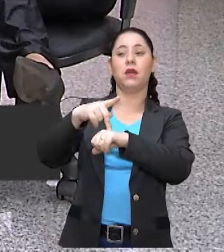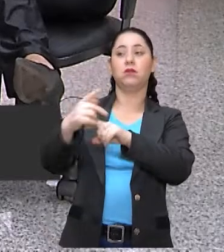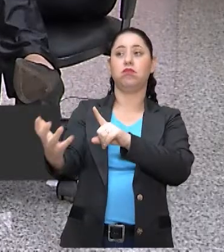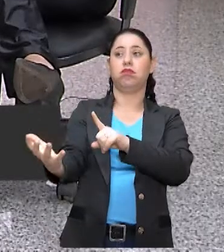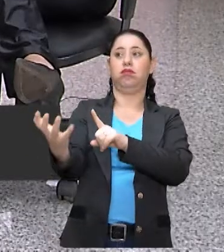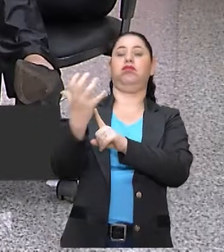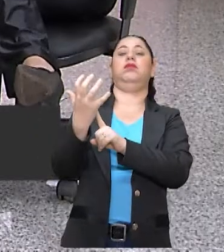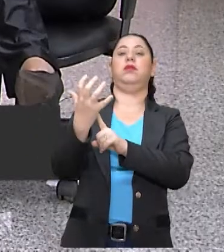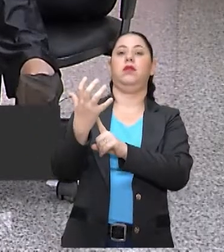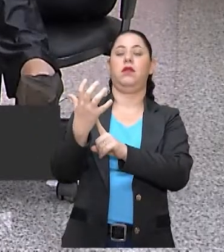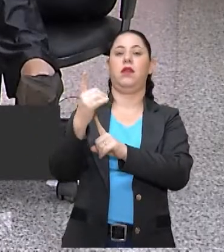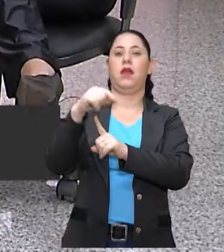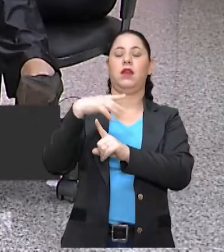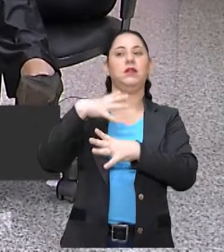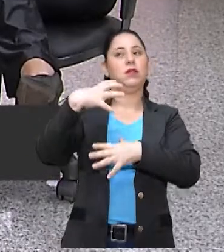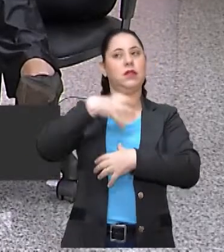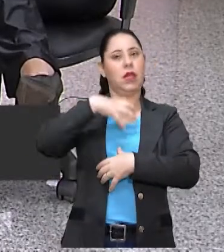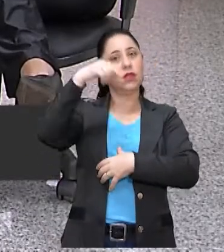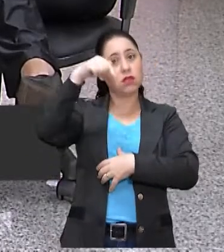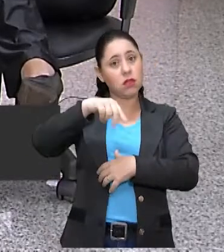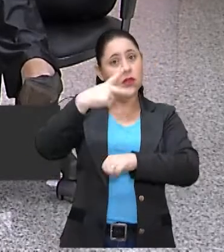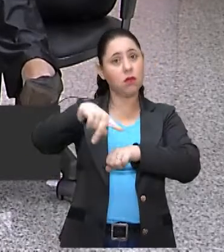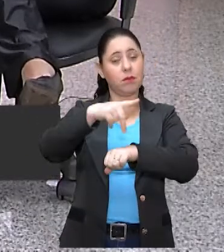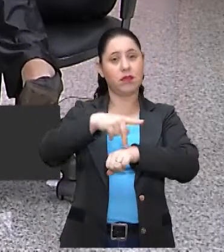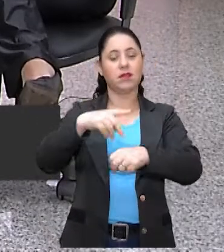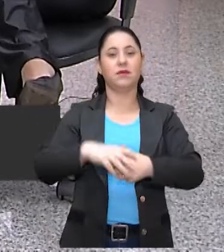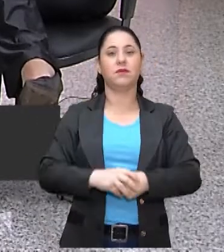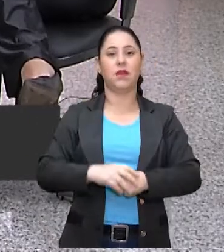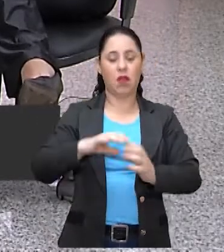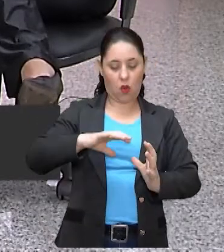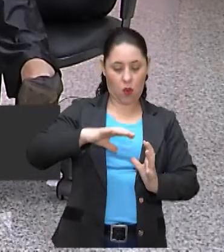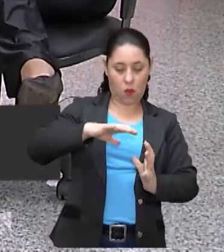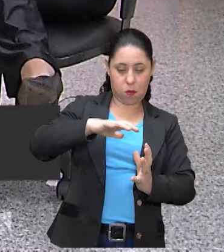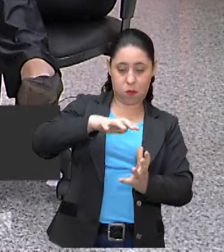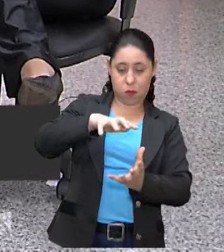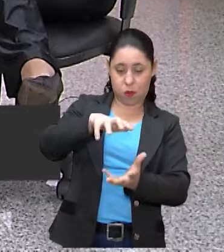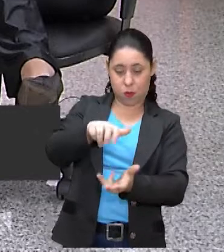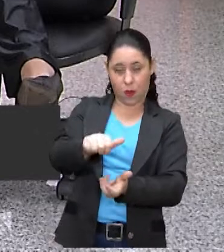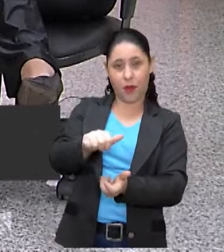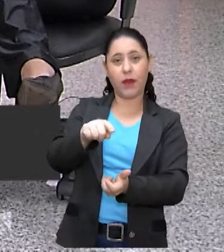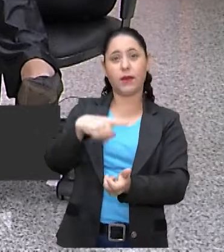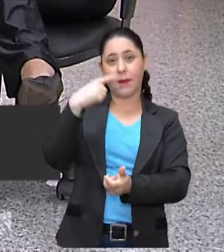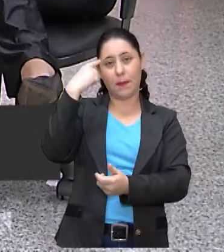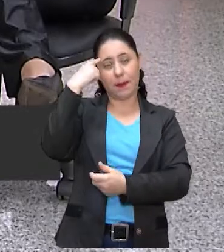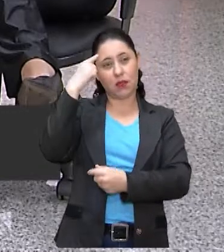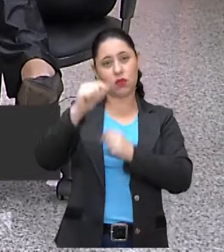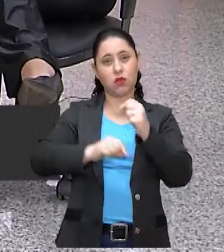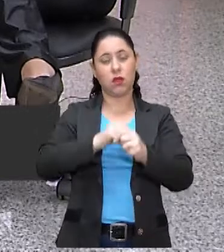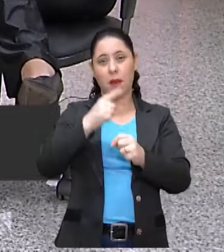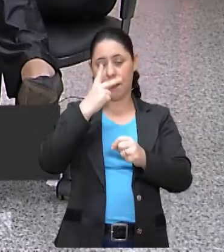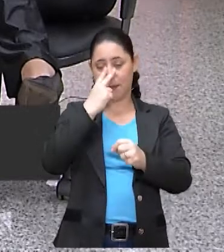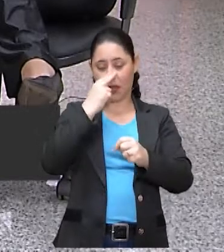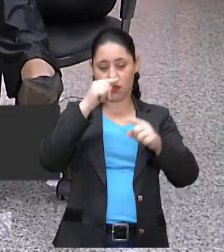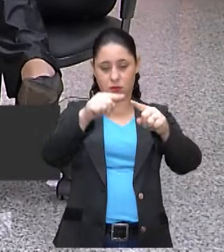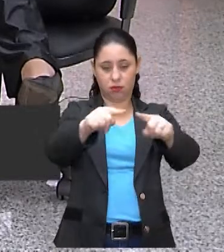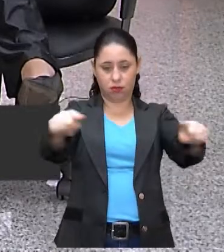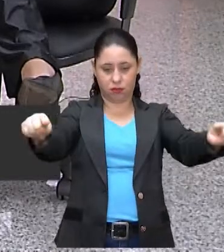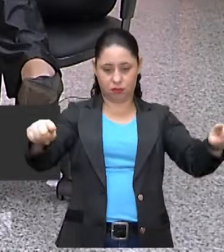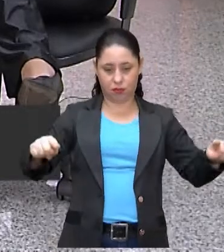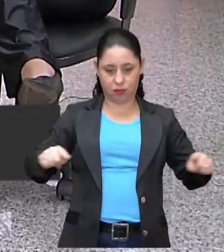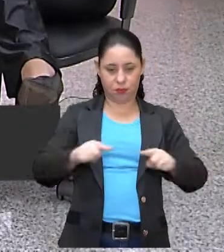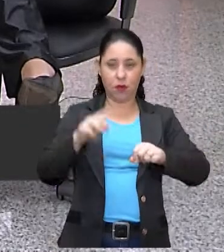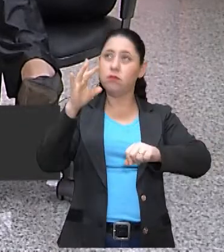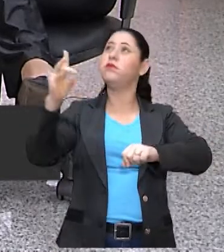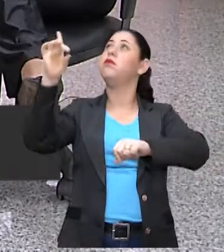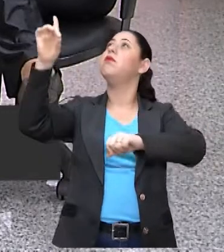Exato, eu brinco que é meio quintal de dengue. A gente sente, inclusive o nosso bolso, né, cara? Eu brinco que é meio quintal de dengue, porque assim,